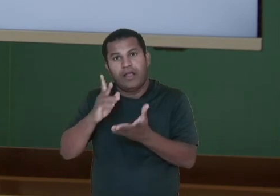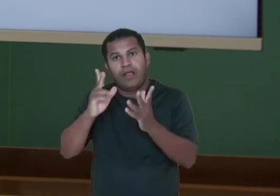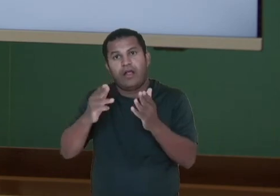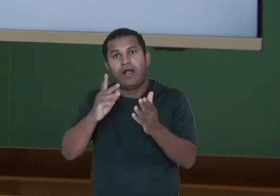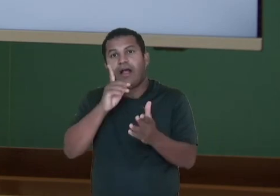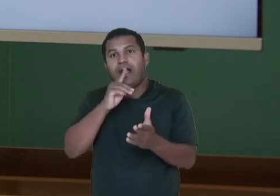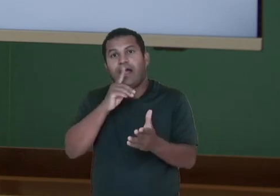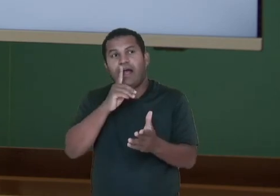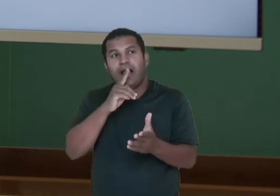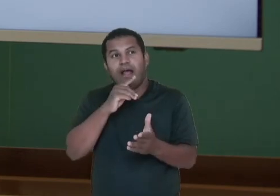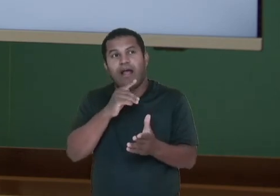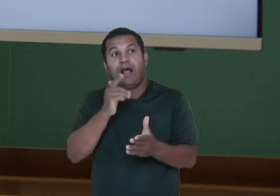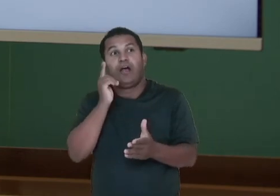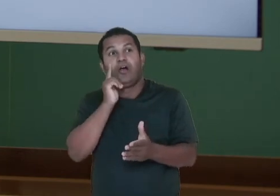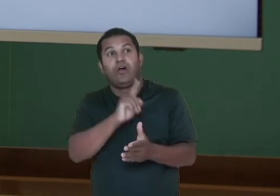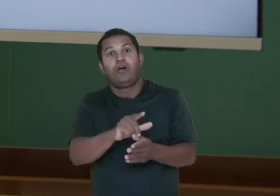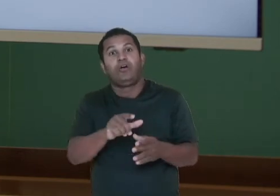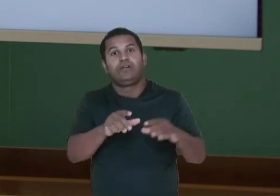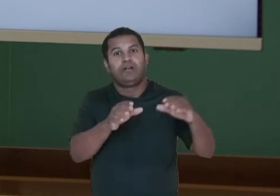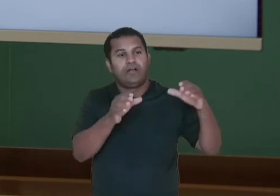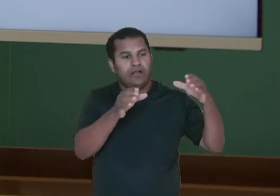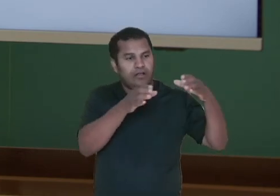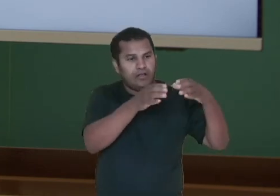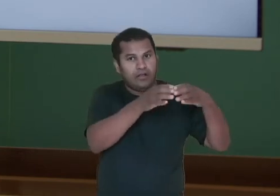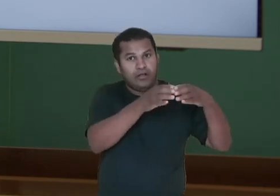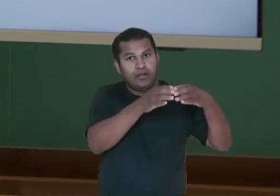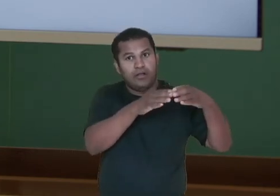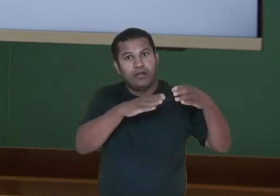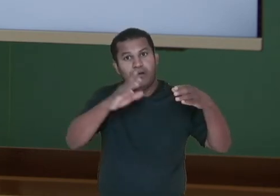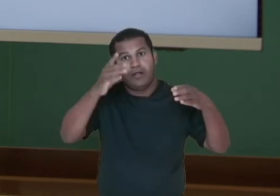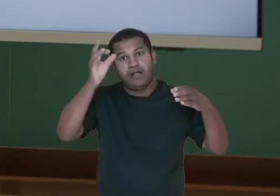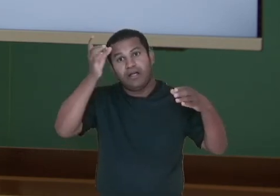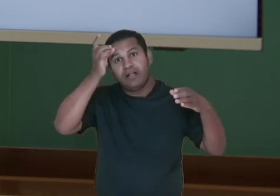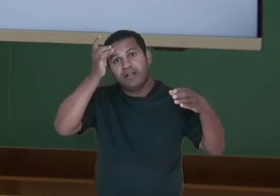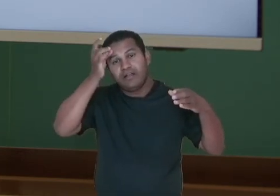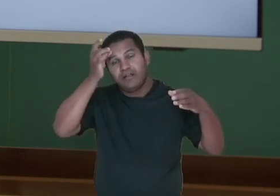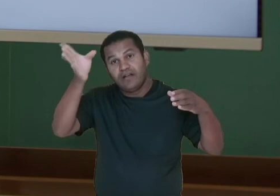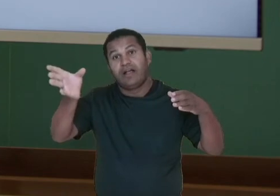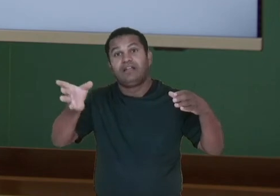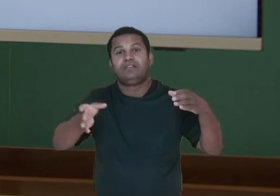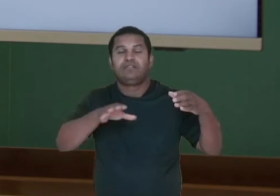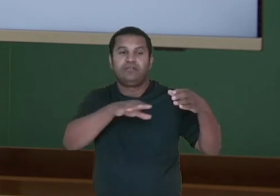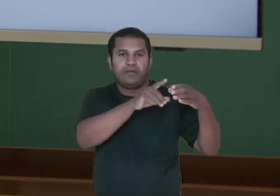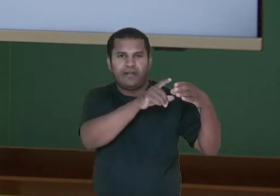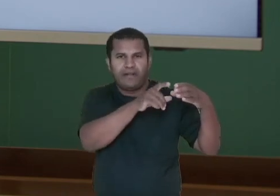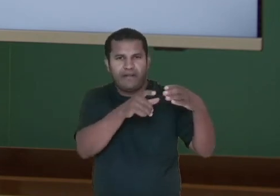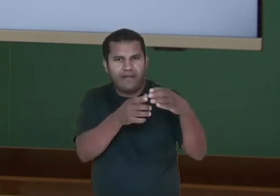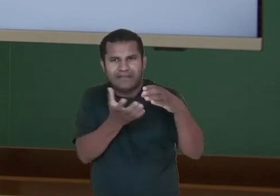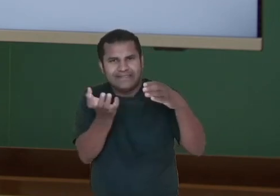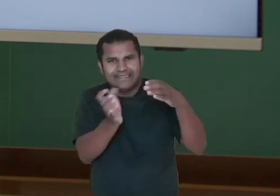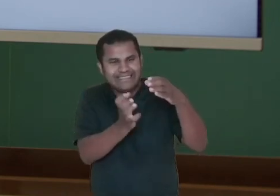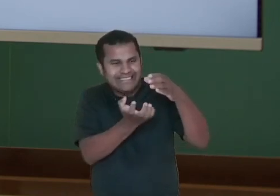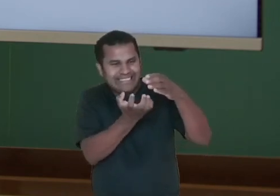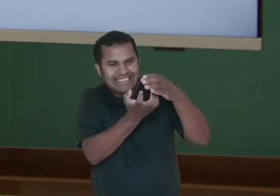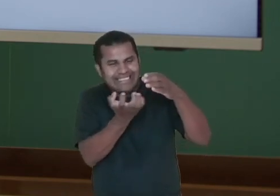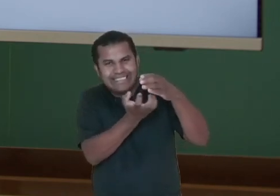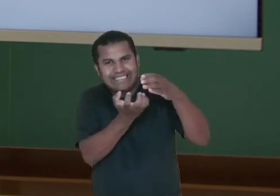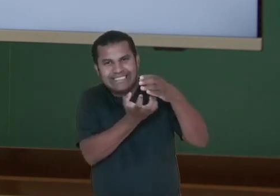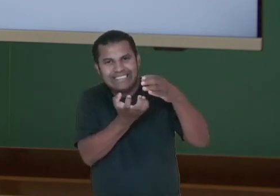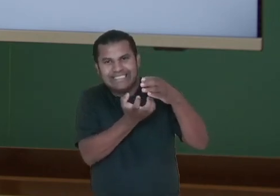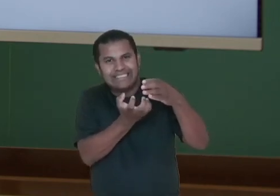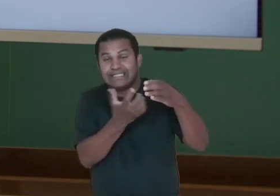ela aquaplane, ou seja, reduza o atrito o máximo possível, certo? E